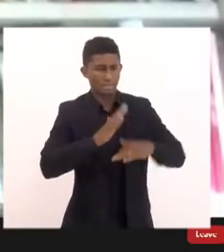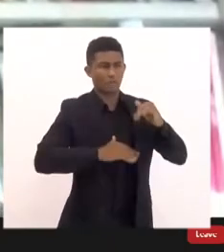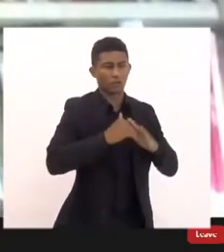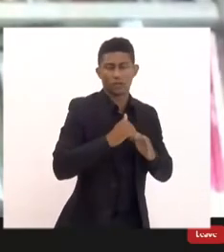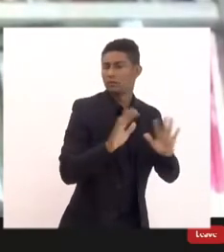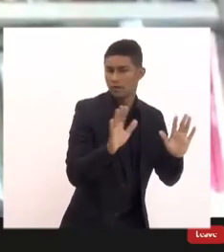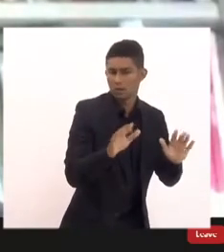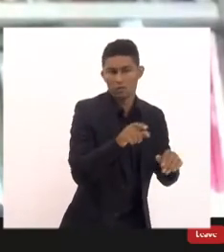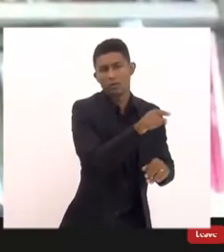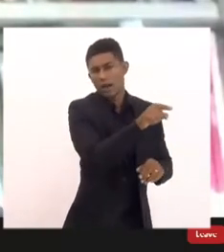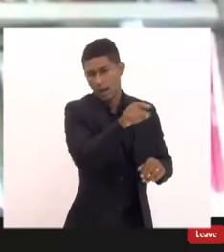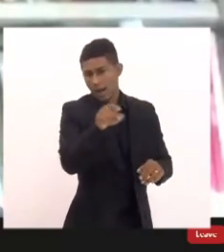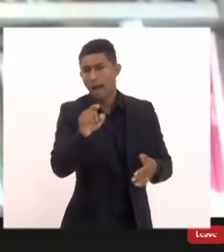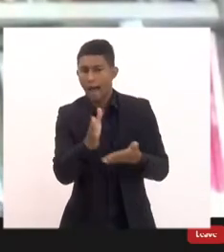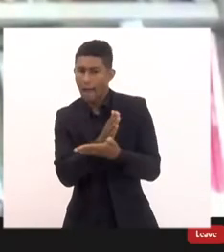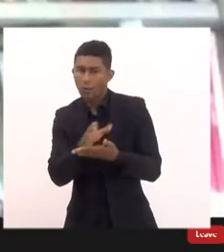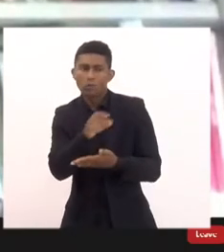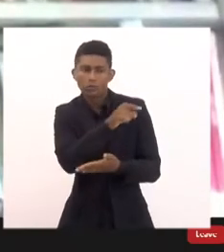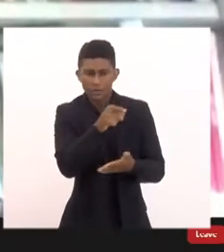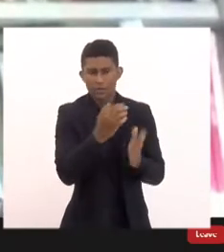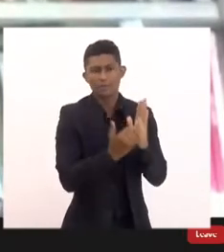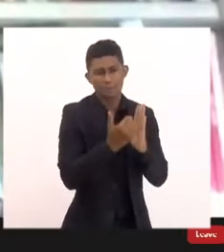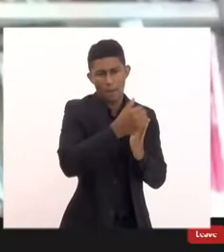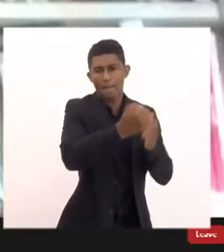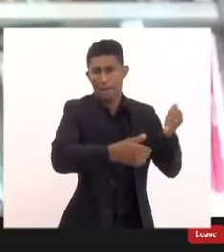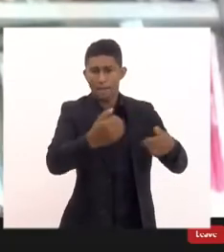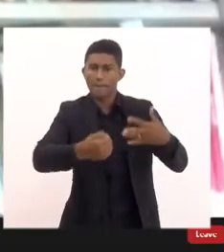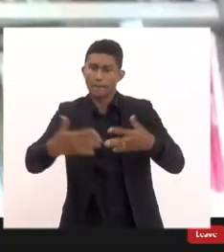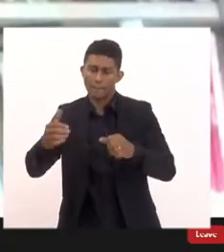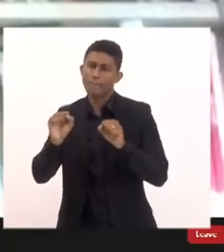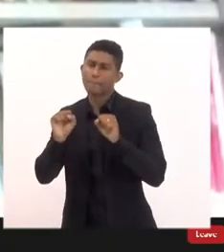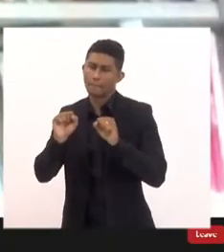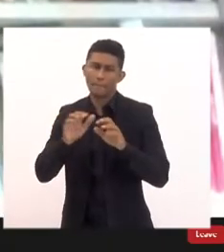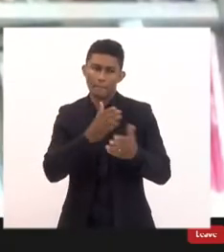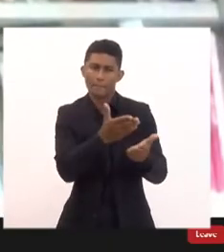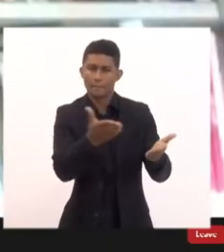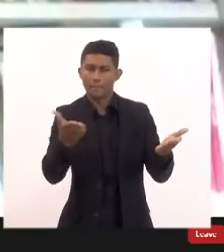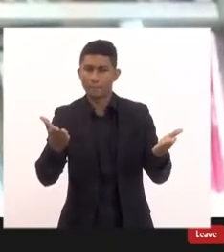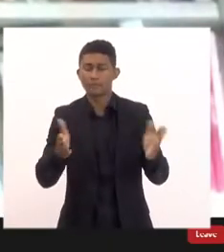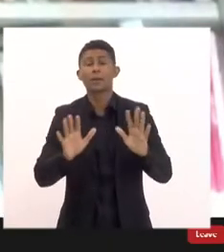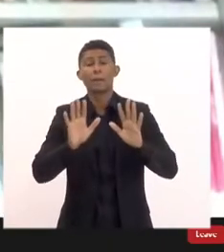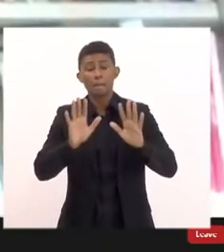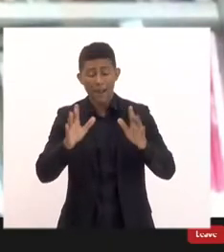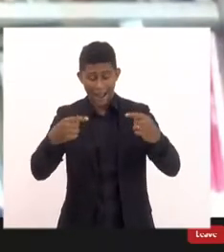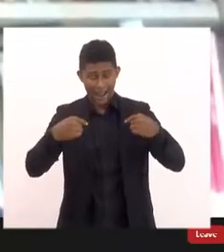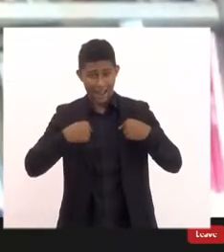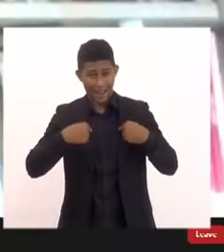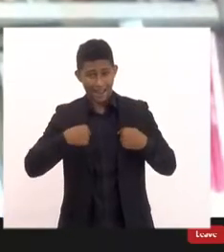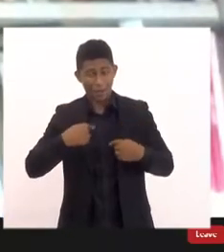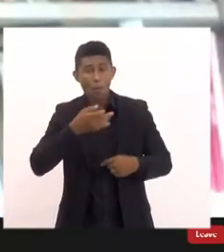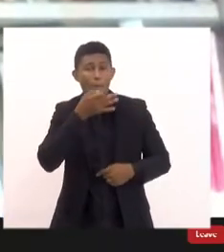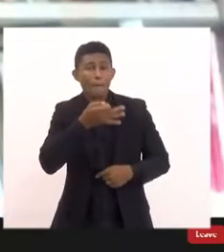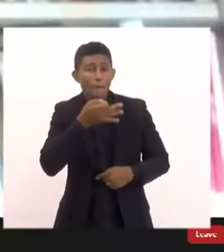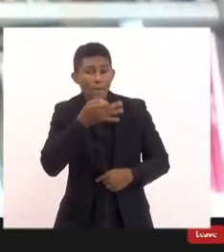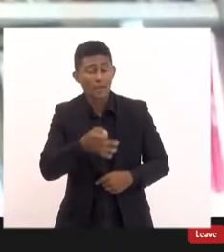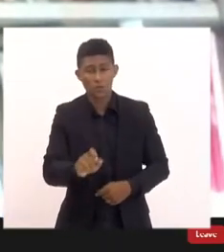e que podem falar e aprofundar essa questão. Mas eu acredito que para todos